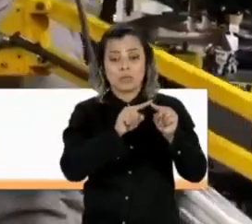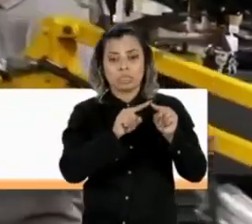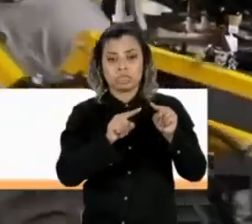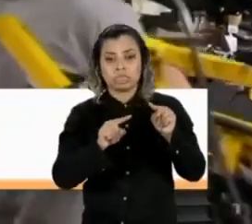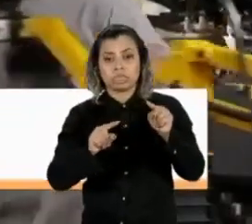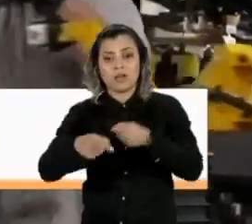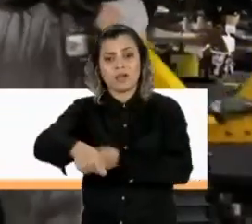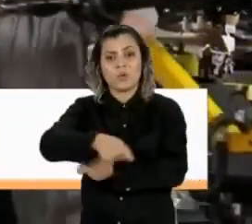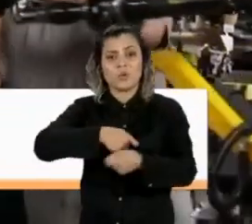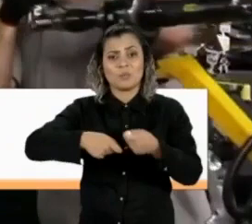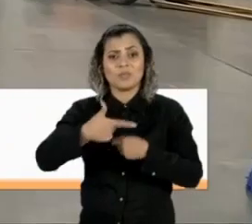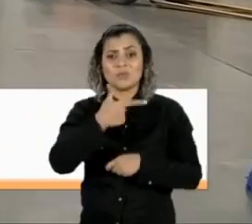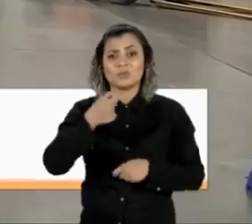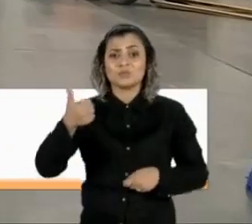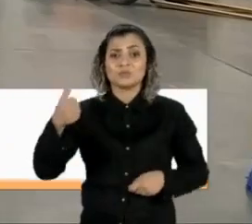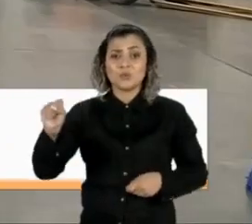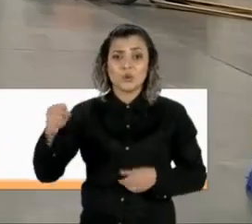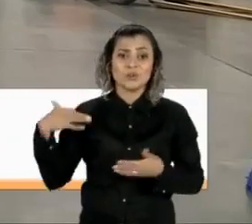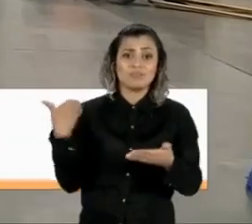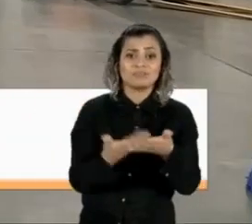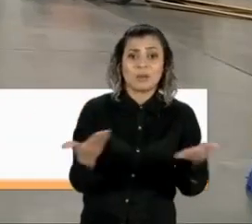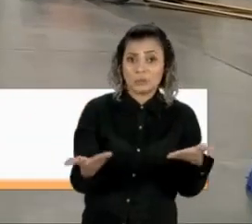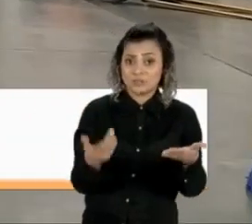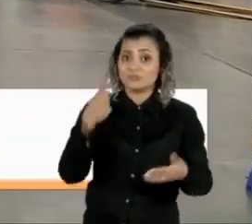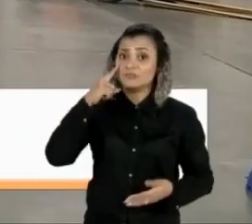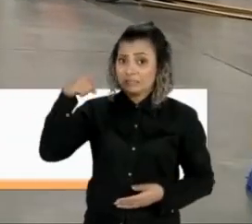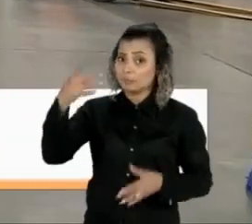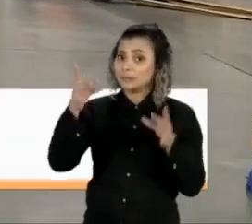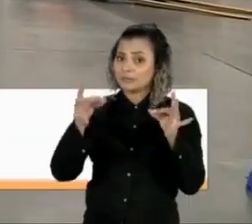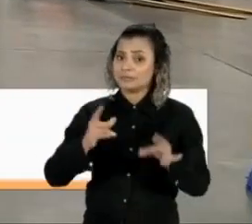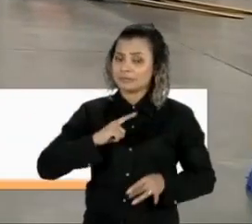da economia desde 2008. A gente volta já já.